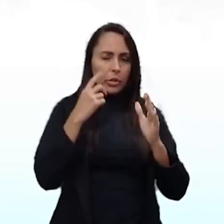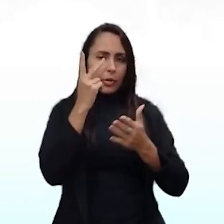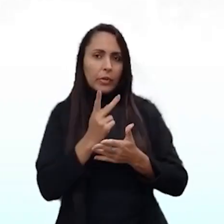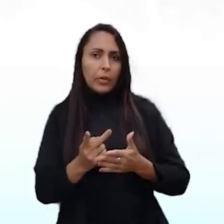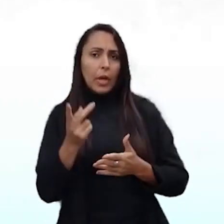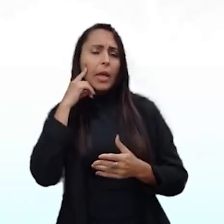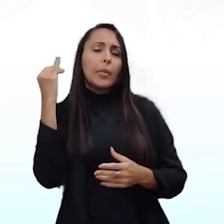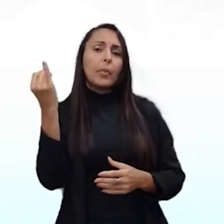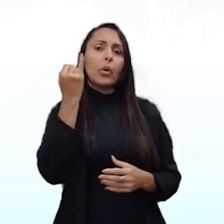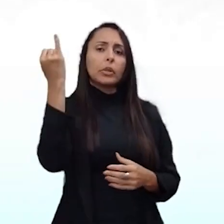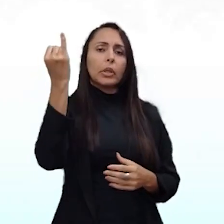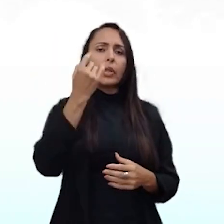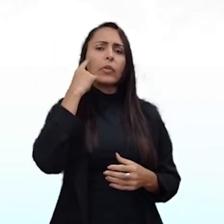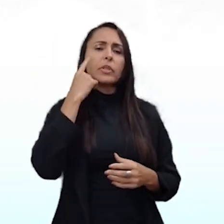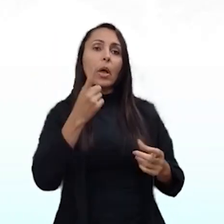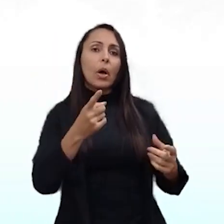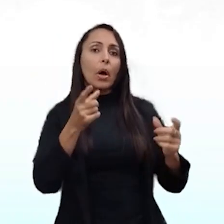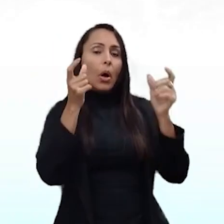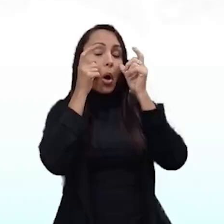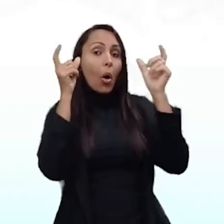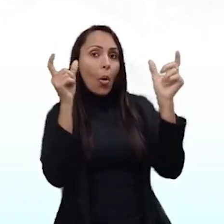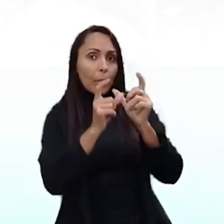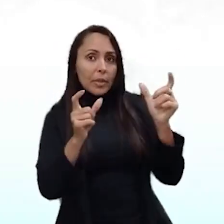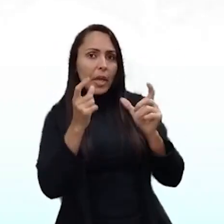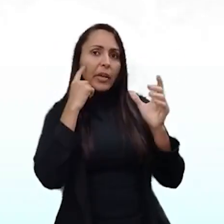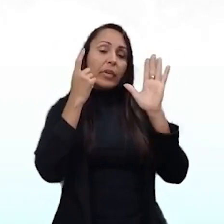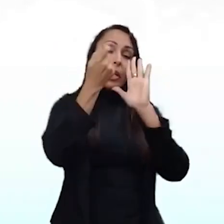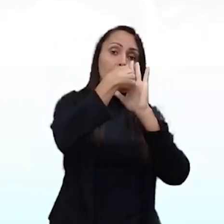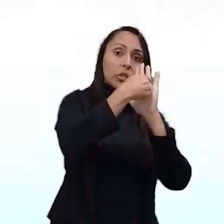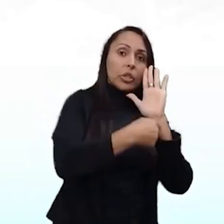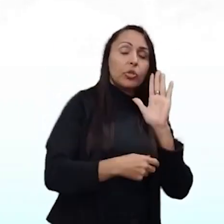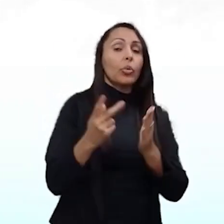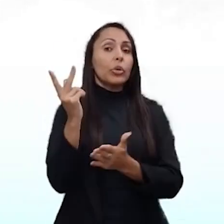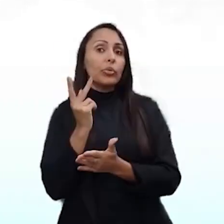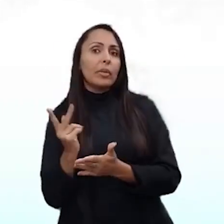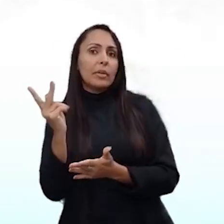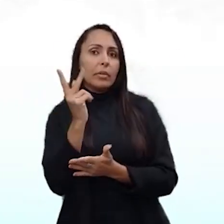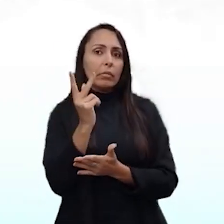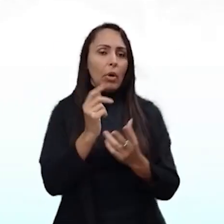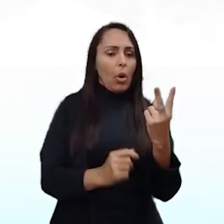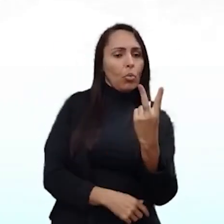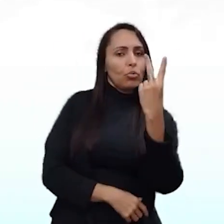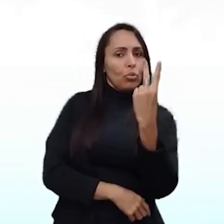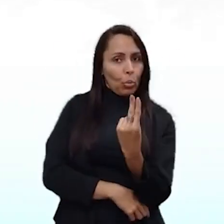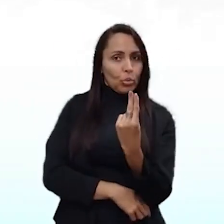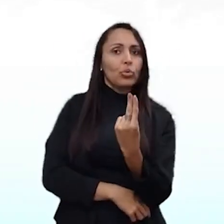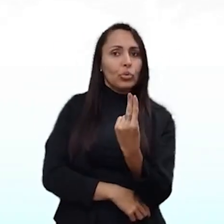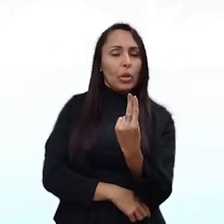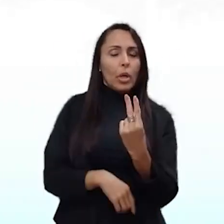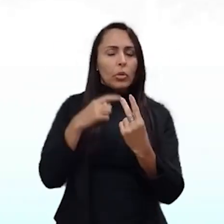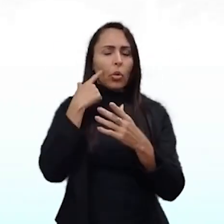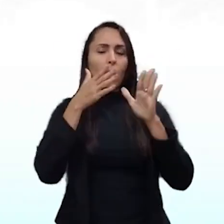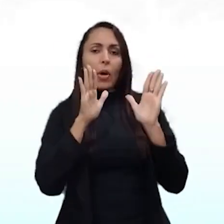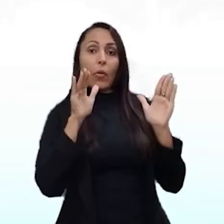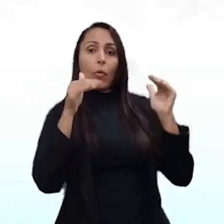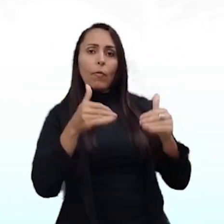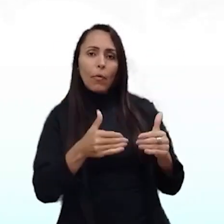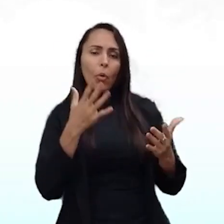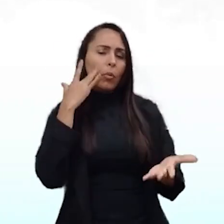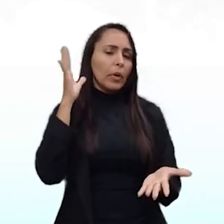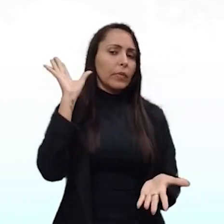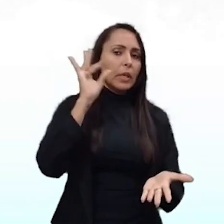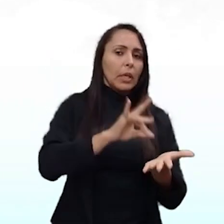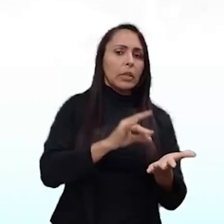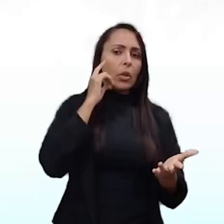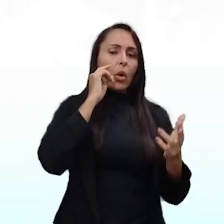você simultaneamente observe o que está escrito e a imagem. Se eu colocar um foco, uma evidência